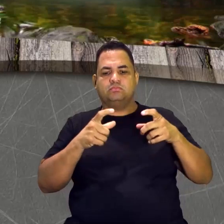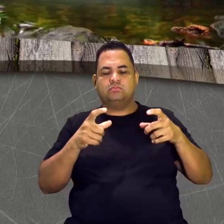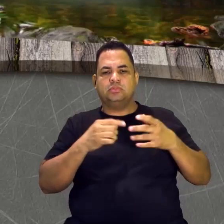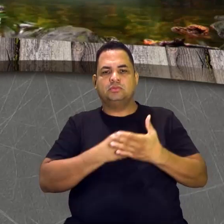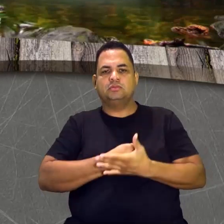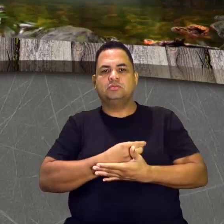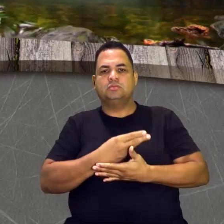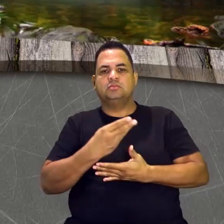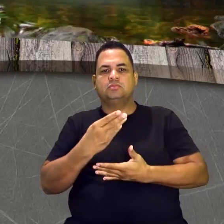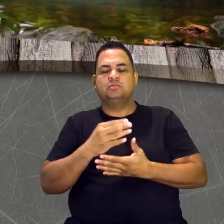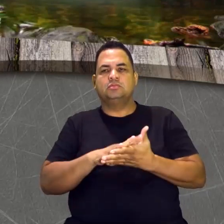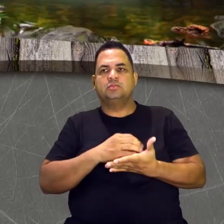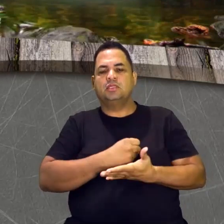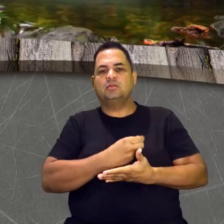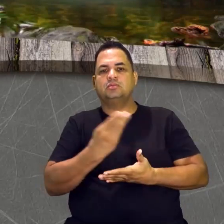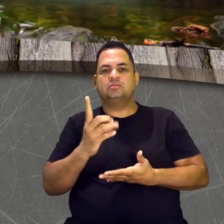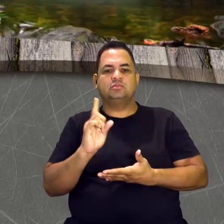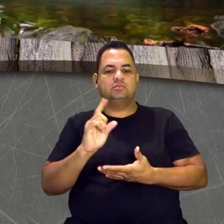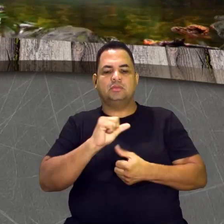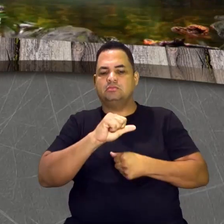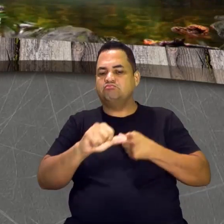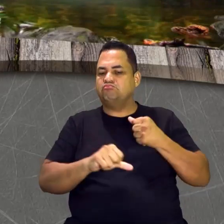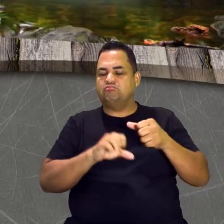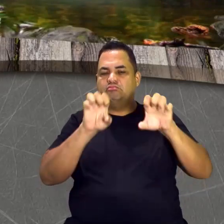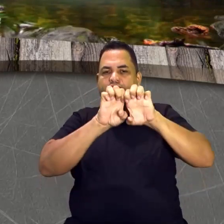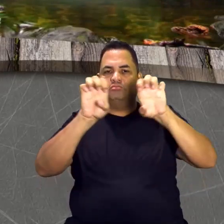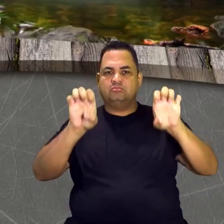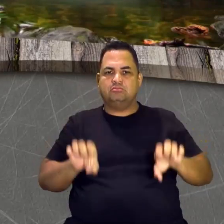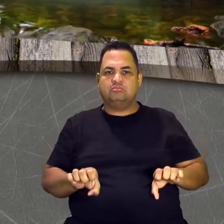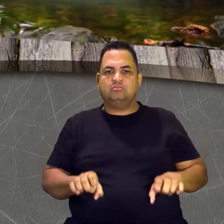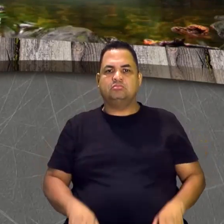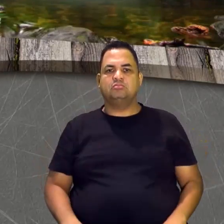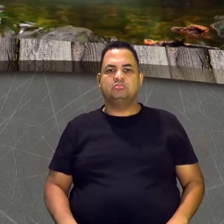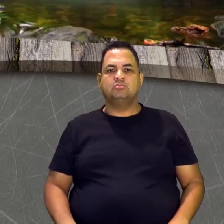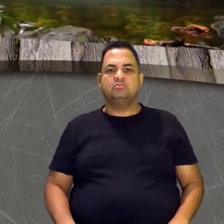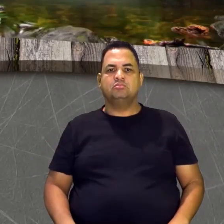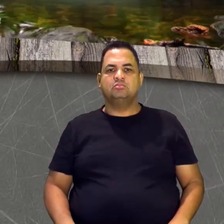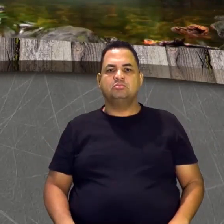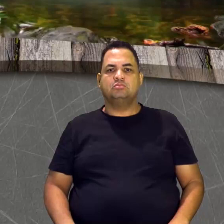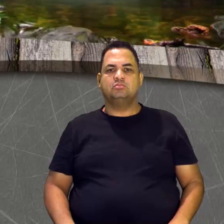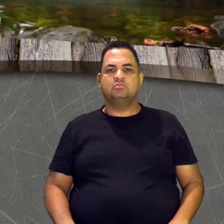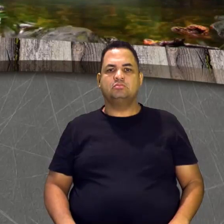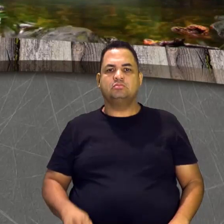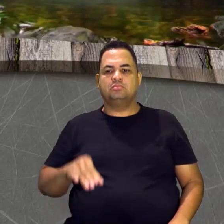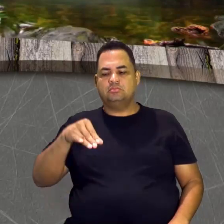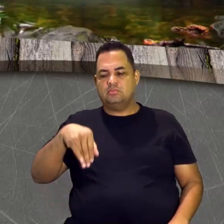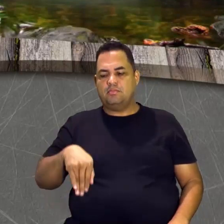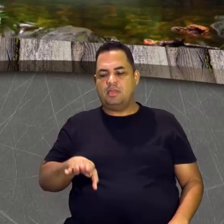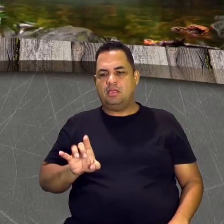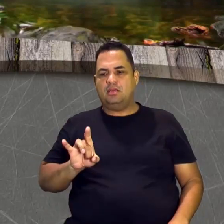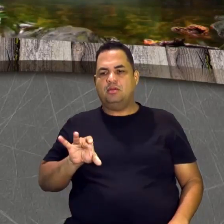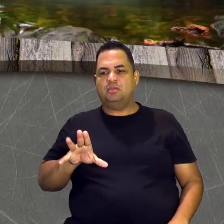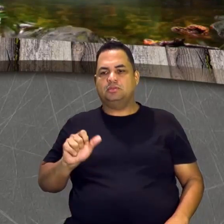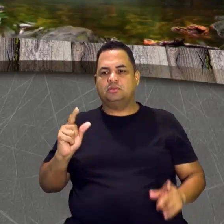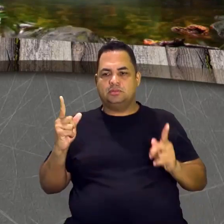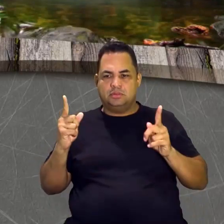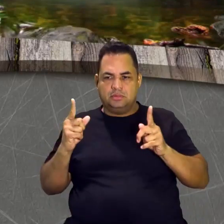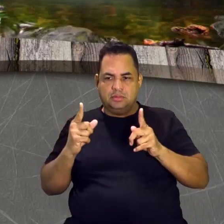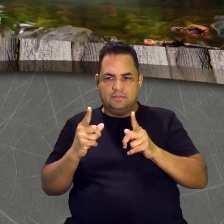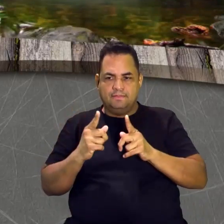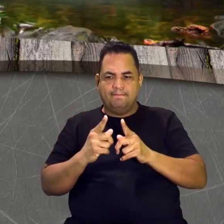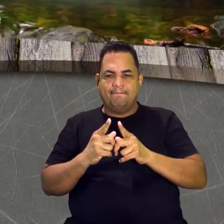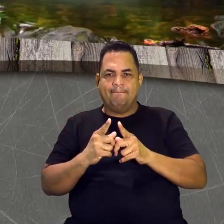quantidade, sem mexer na estrutura, né, do cariótipo lá, da quantidade. A meiose ela é reducional, vocês vão